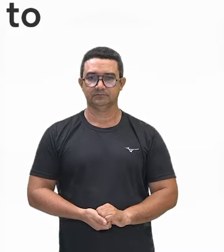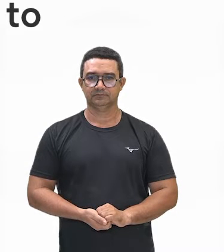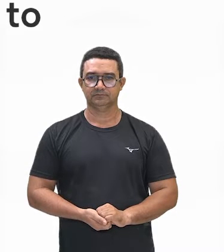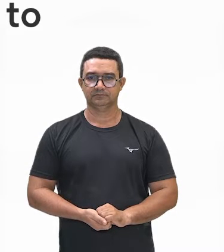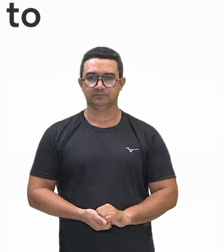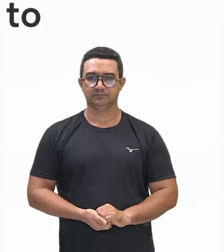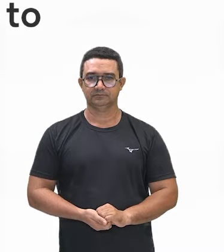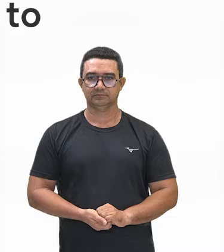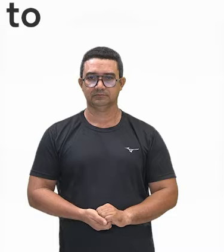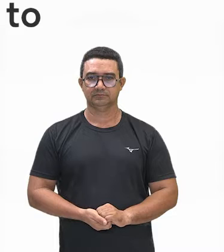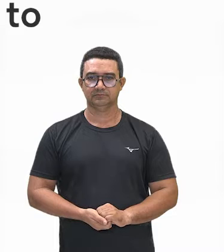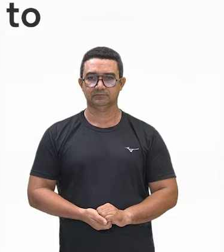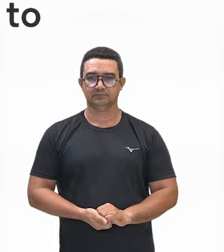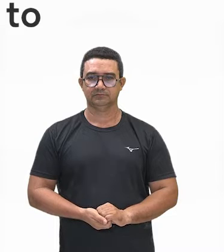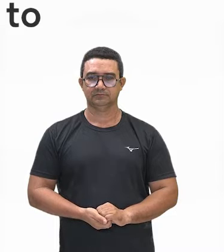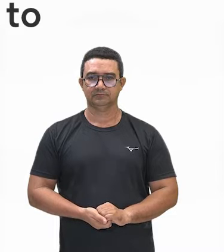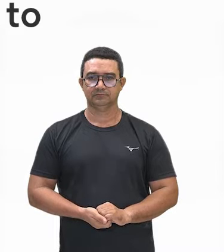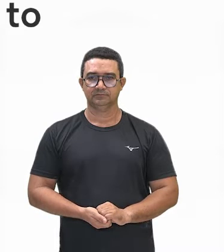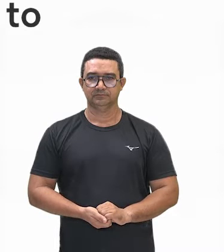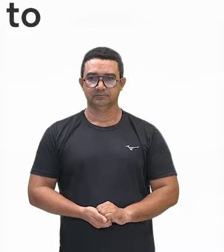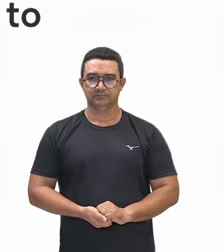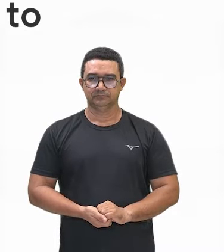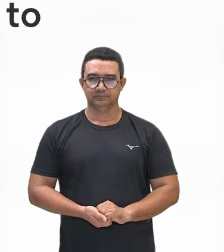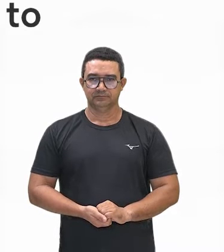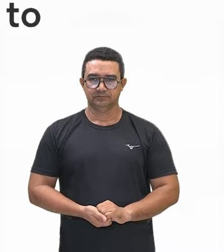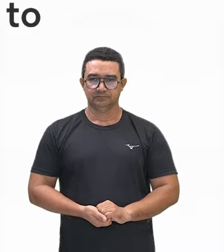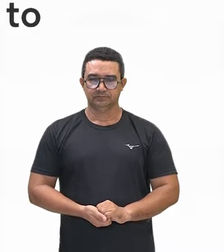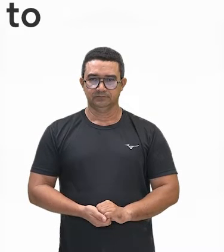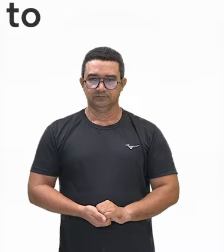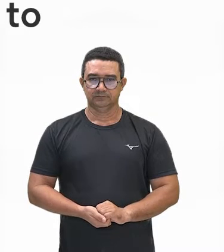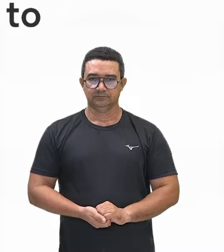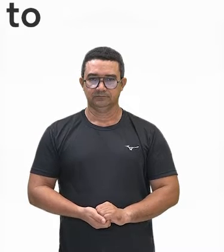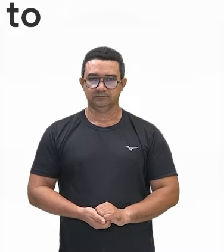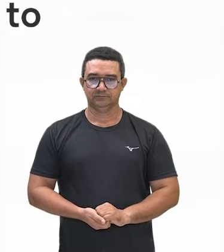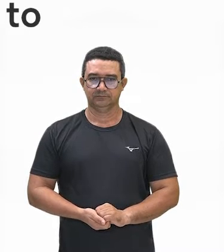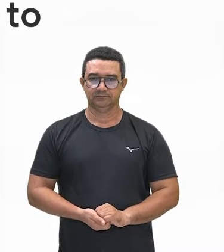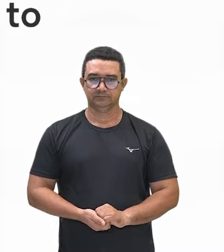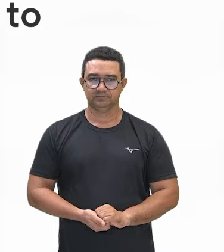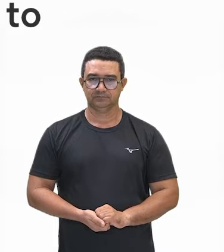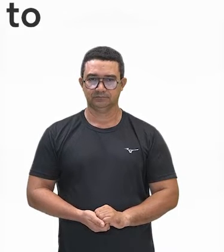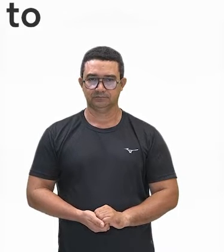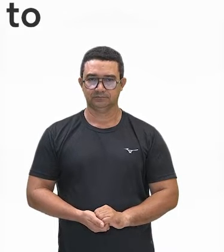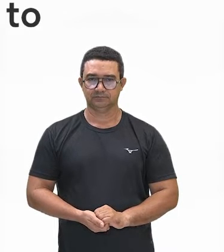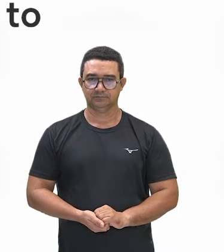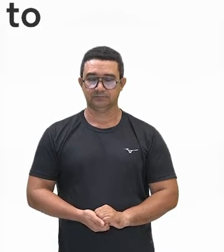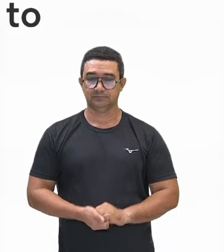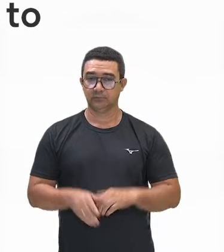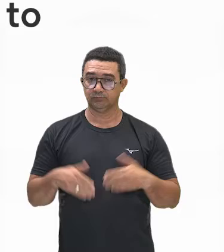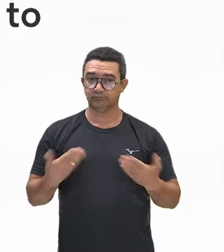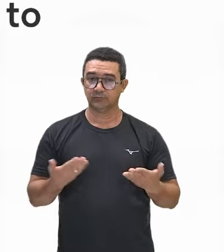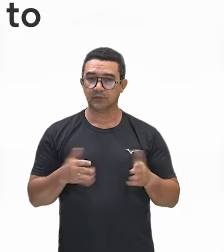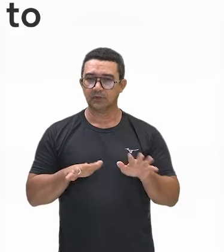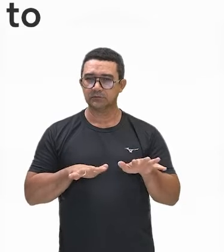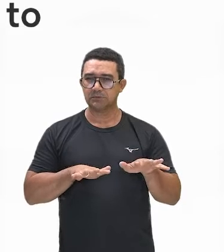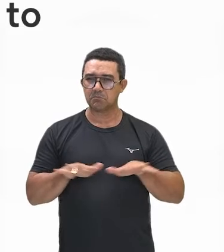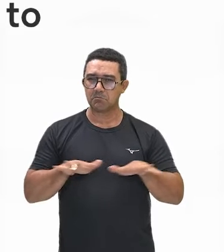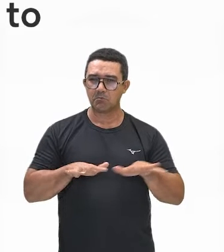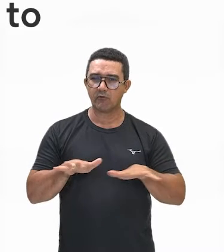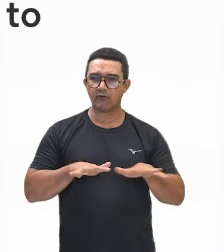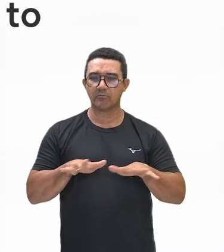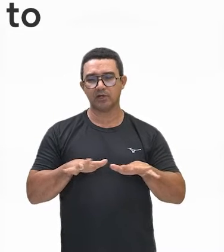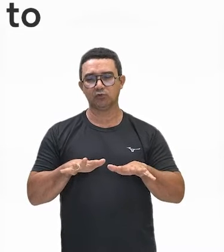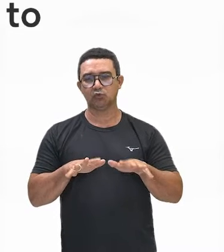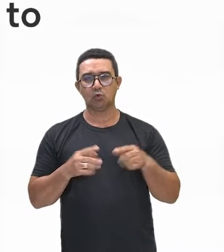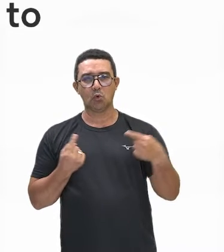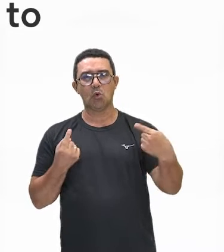have grown again in recent years. Então, os movimentos anti-vacina têm crescido, aumentado nos últimos anos, os